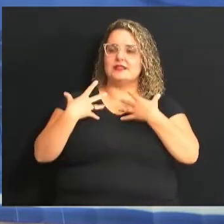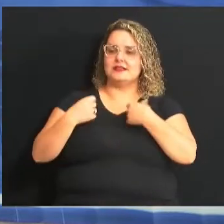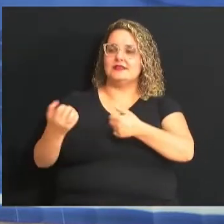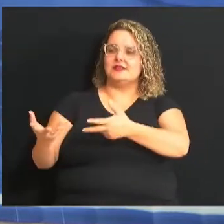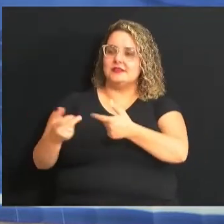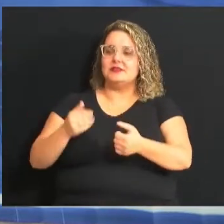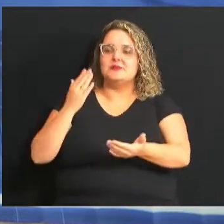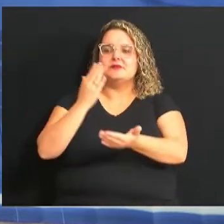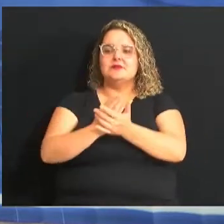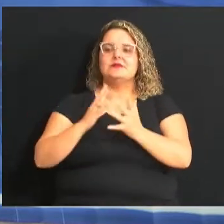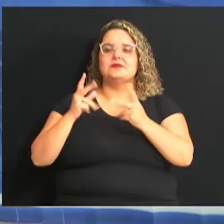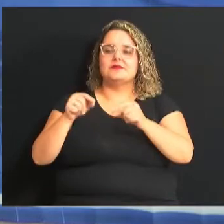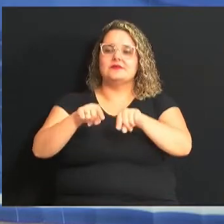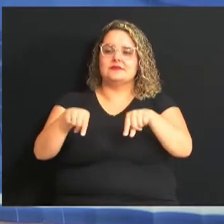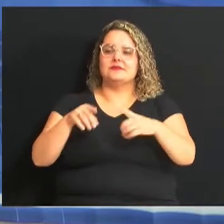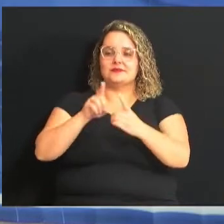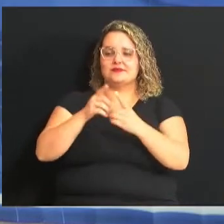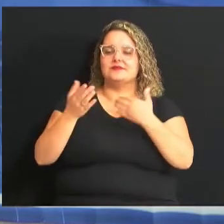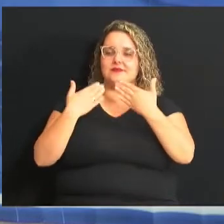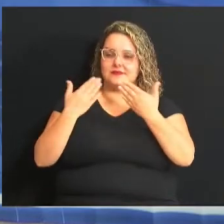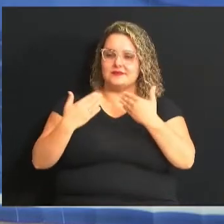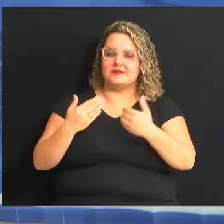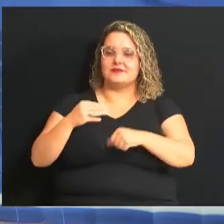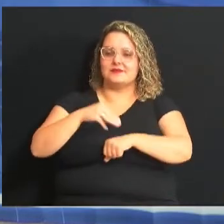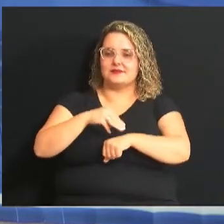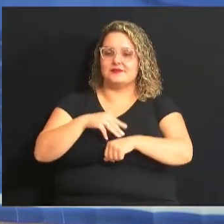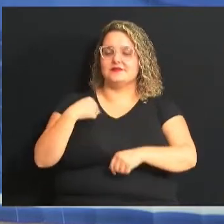tudo aí no seu consultório e falar nesses minutos com a gente.